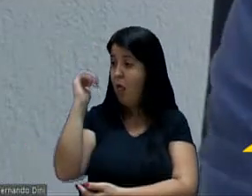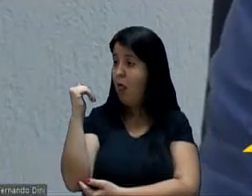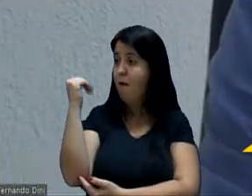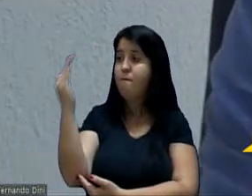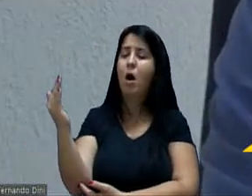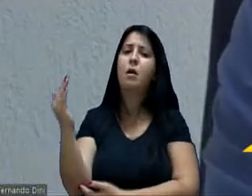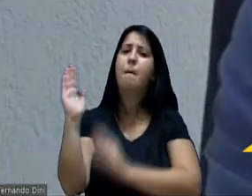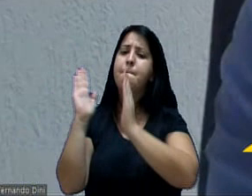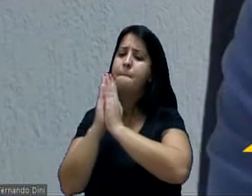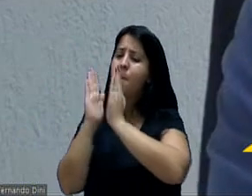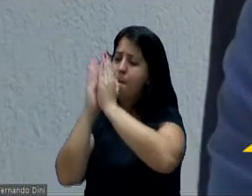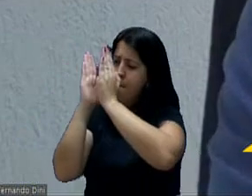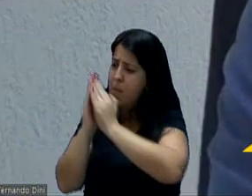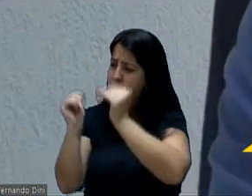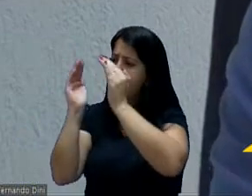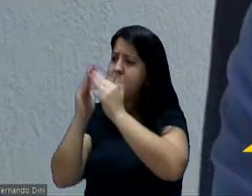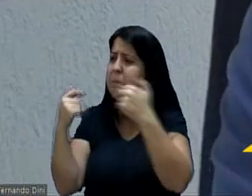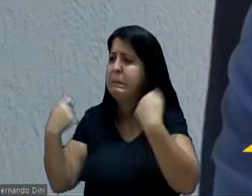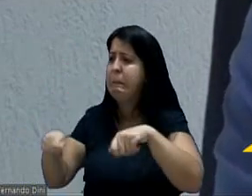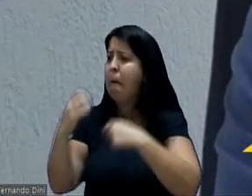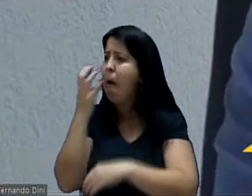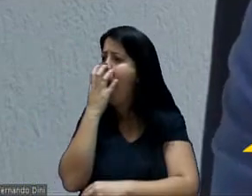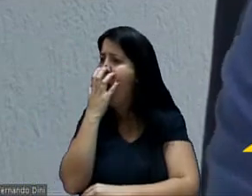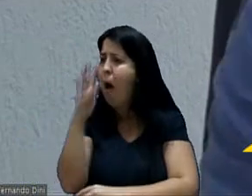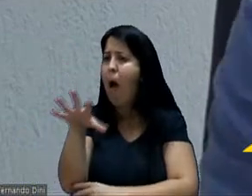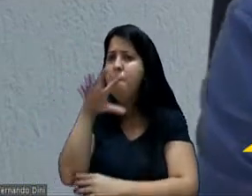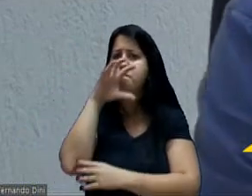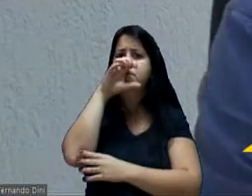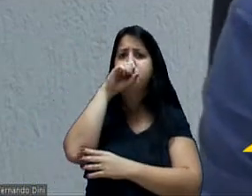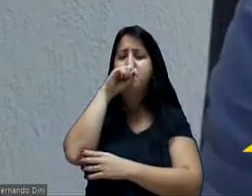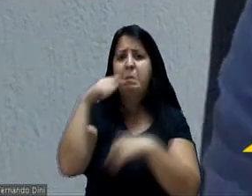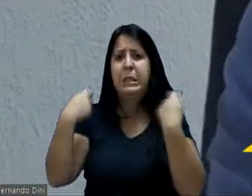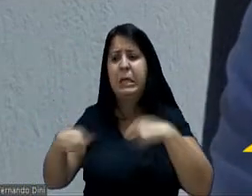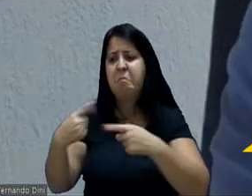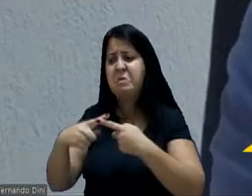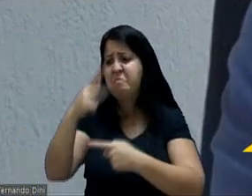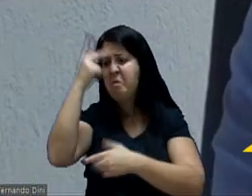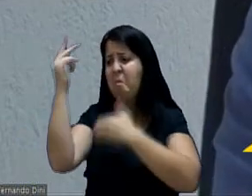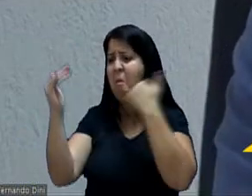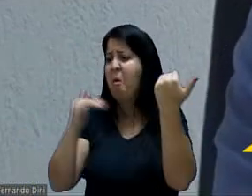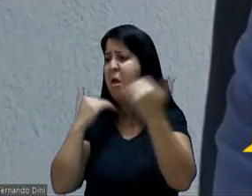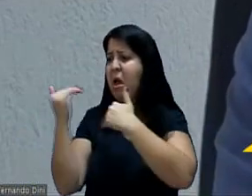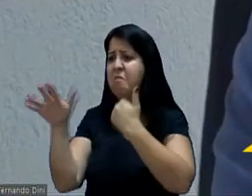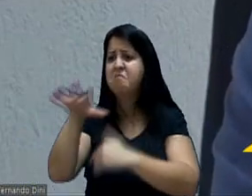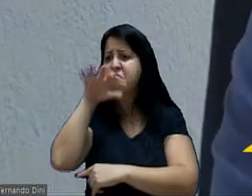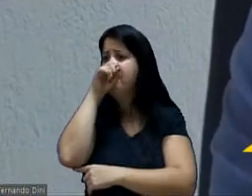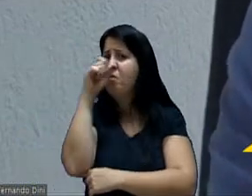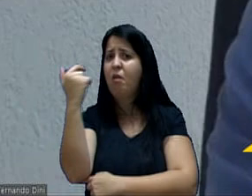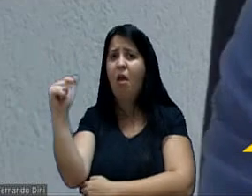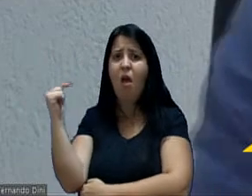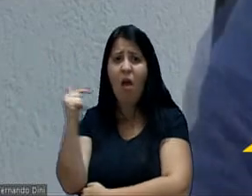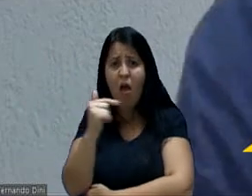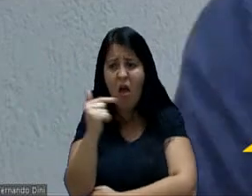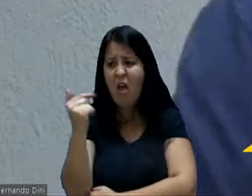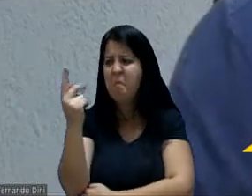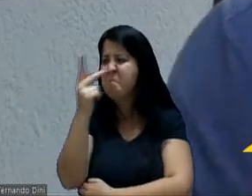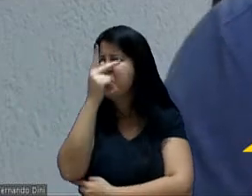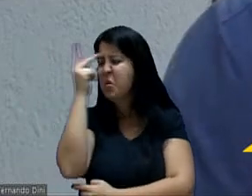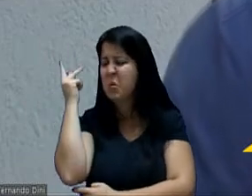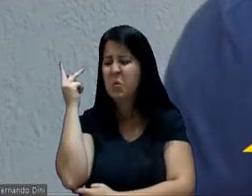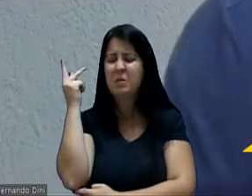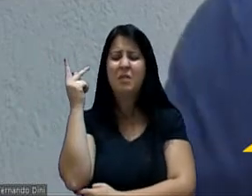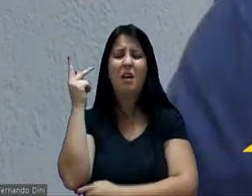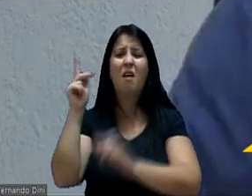estão clamando por um oxigênio, pessoas morrendo sem respirar, pessoas